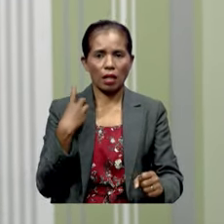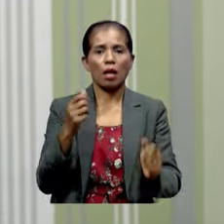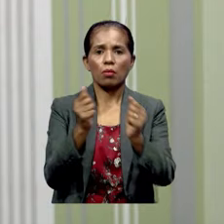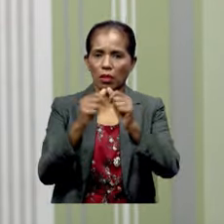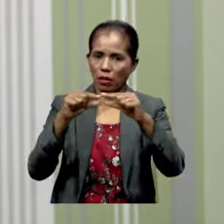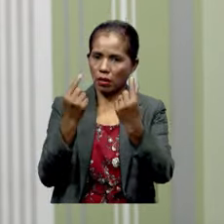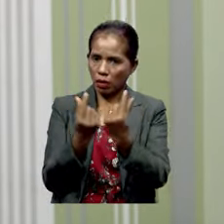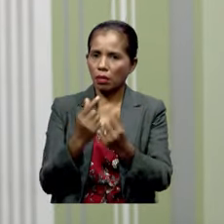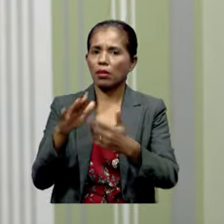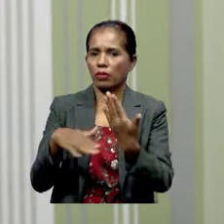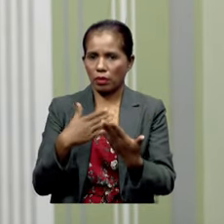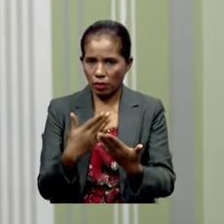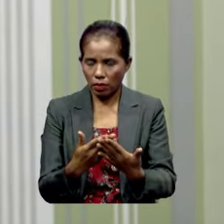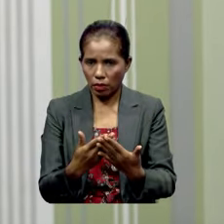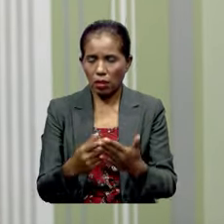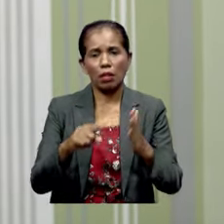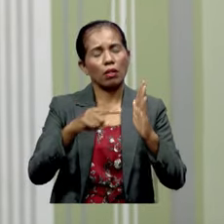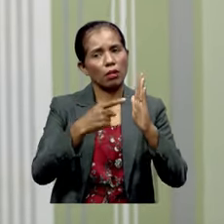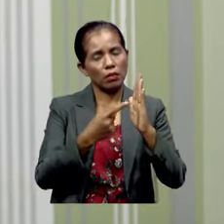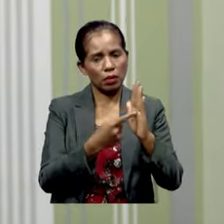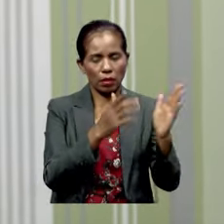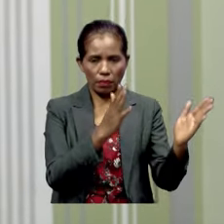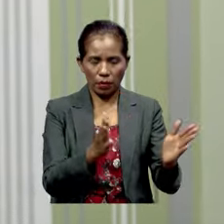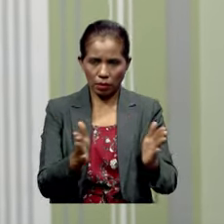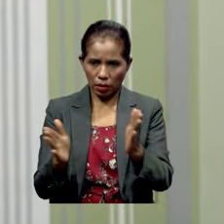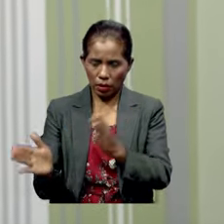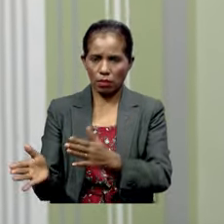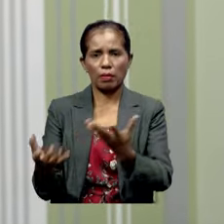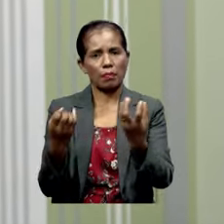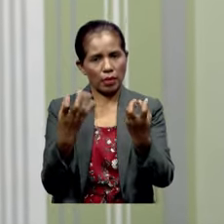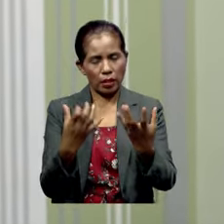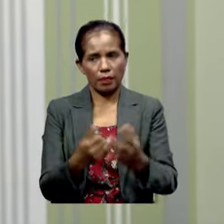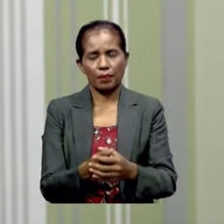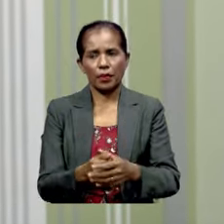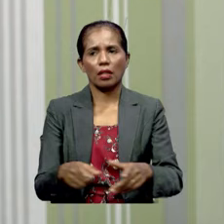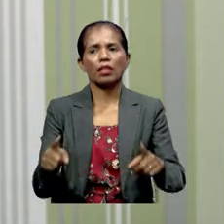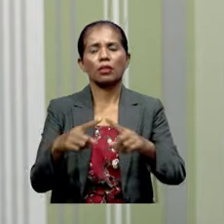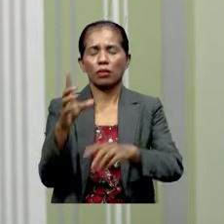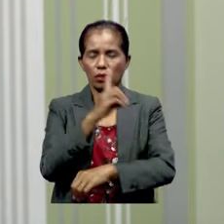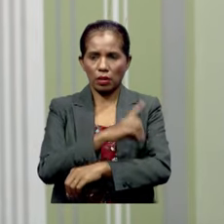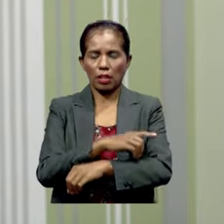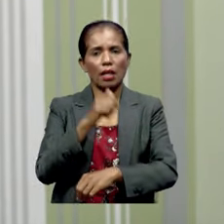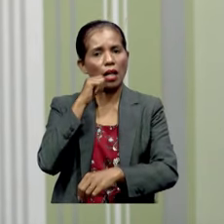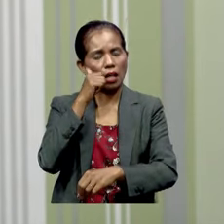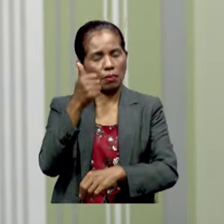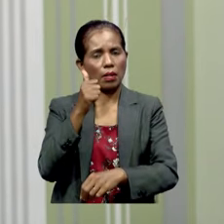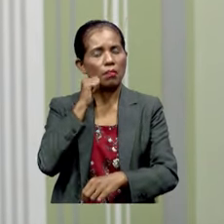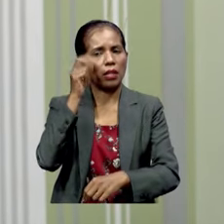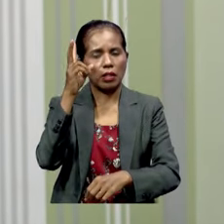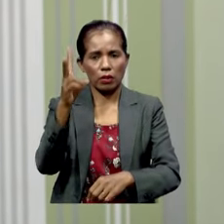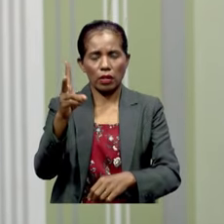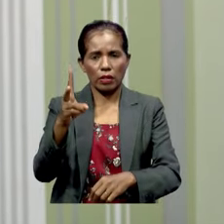toma, a ruti é na preparação lubuquira, ansa ohin aban bairua, bainaka